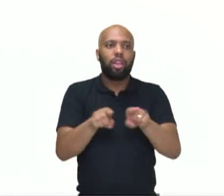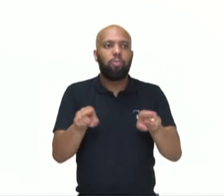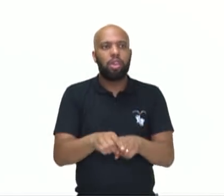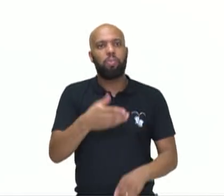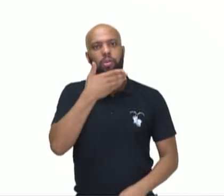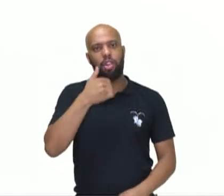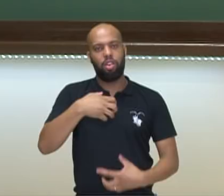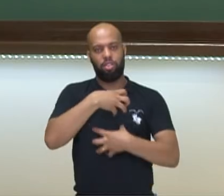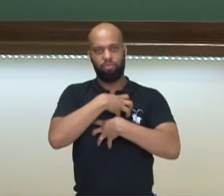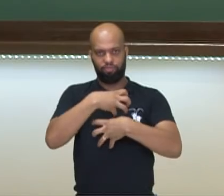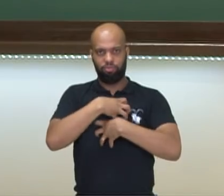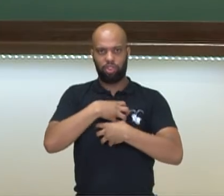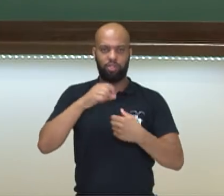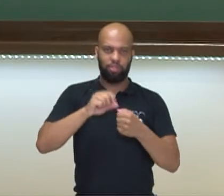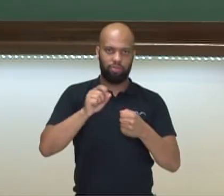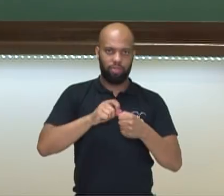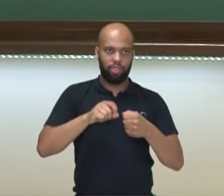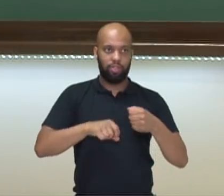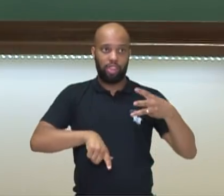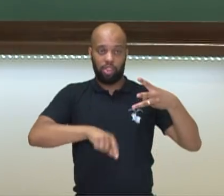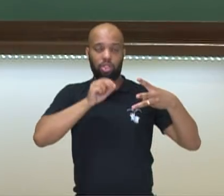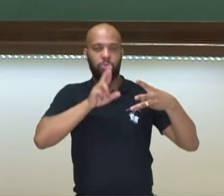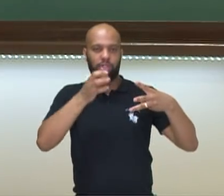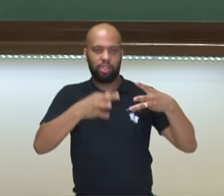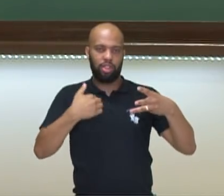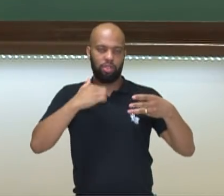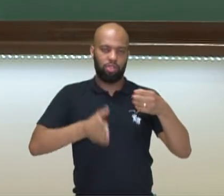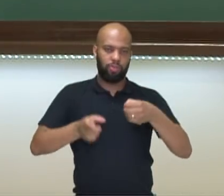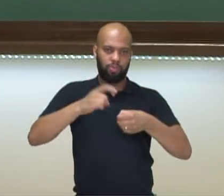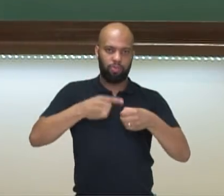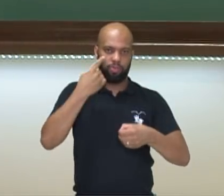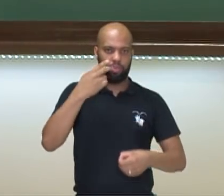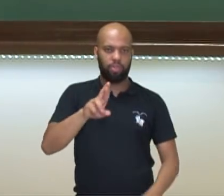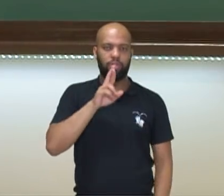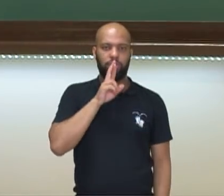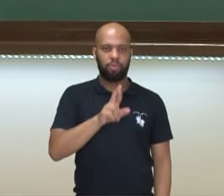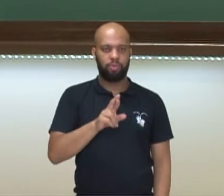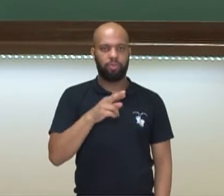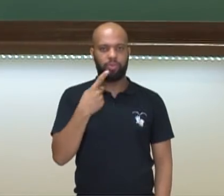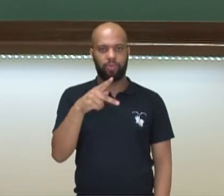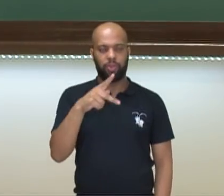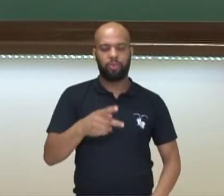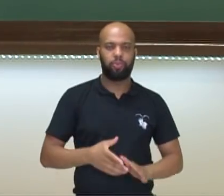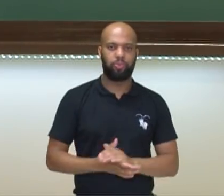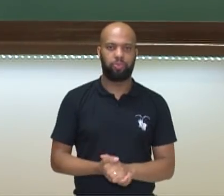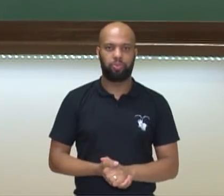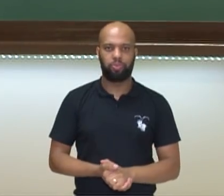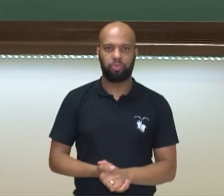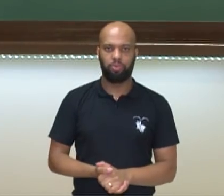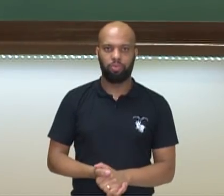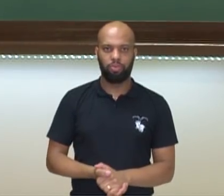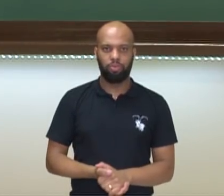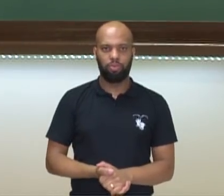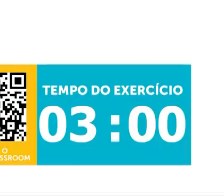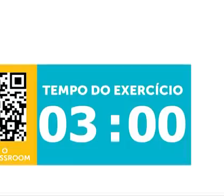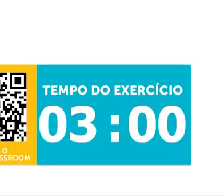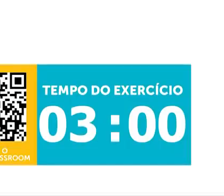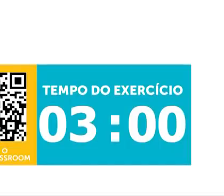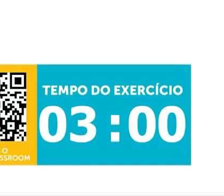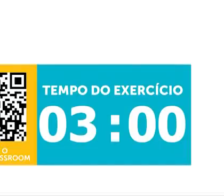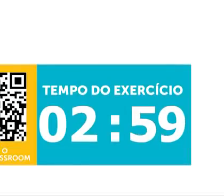da performance. Leia novamente o nosso exercício. Daqui uns minutos, voltamos para corrigir.